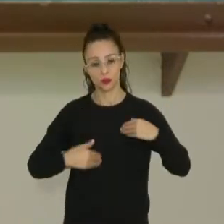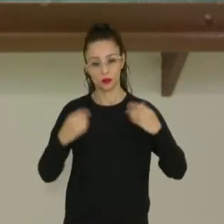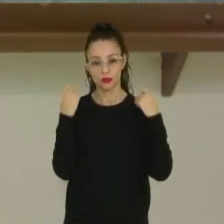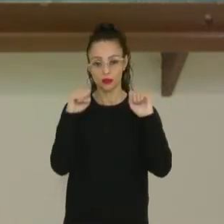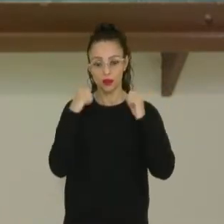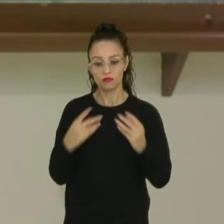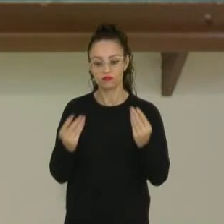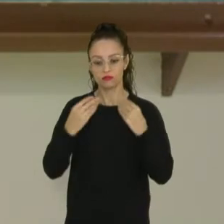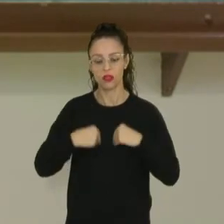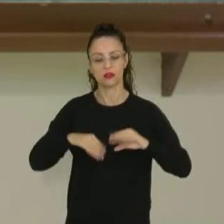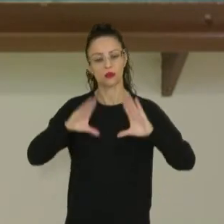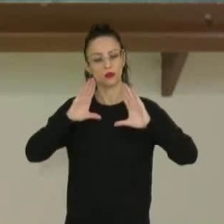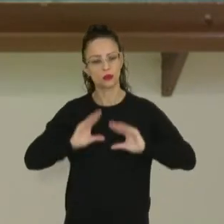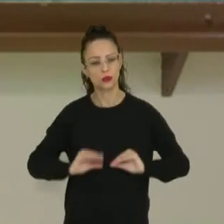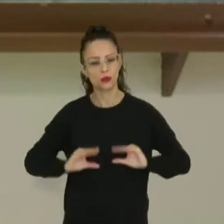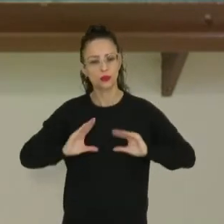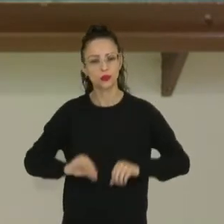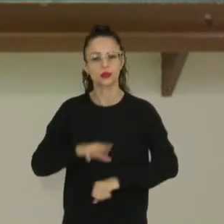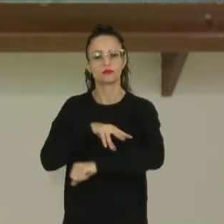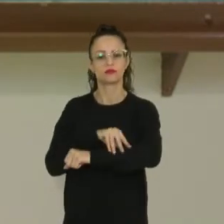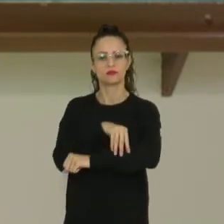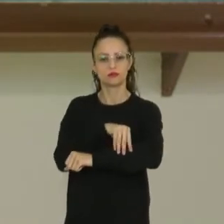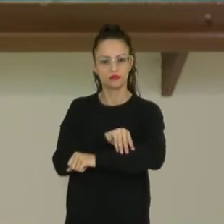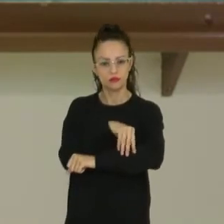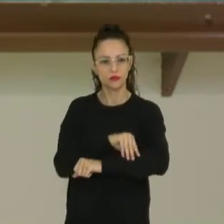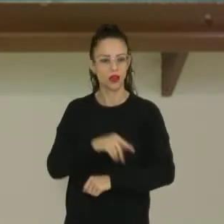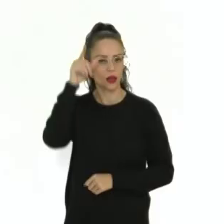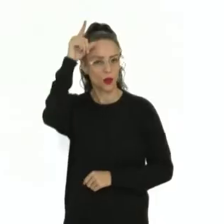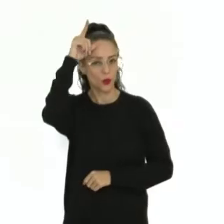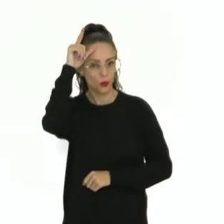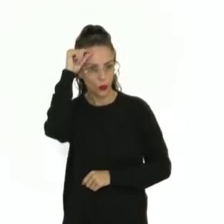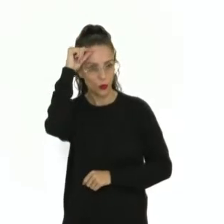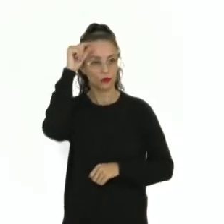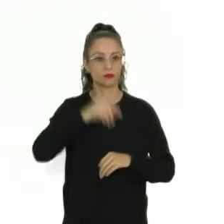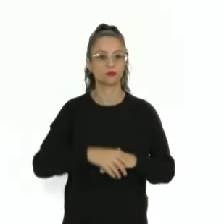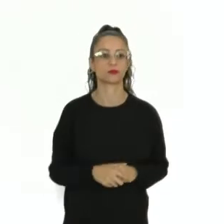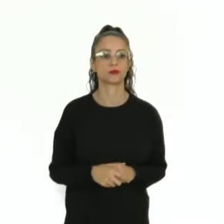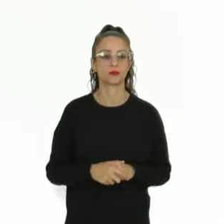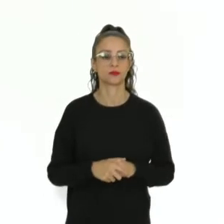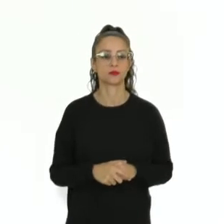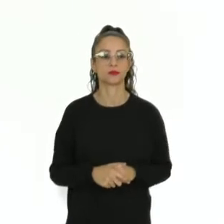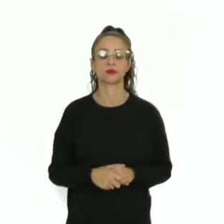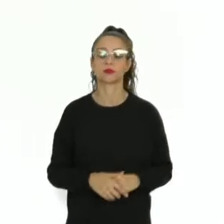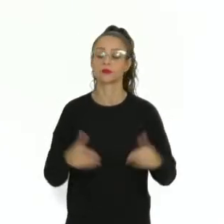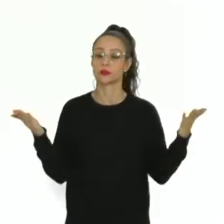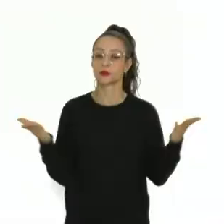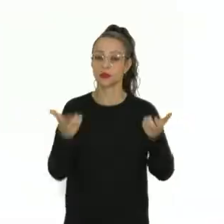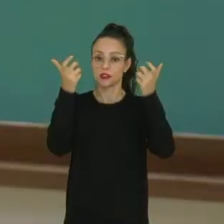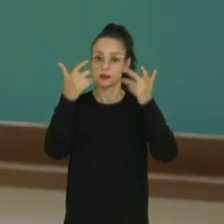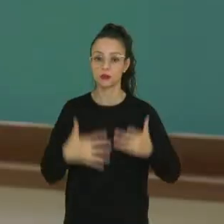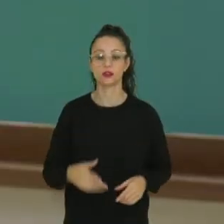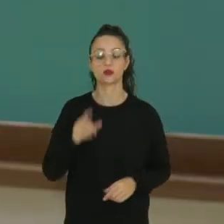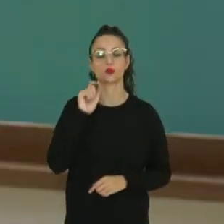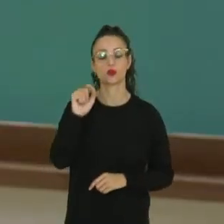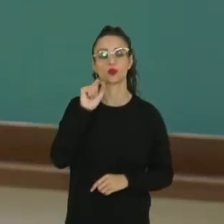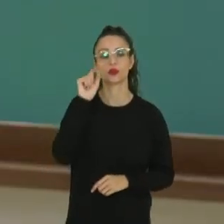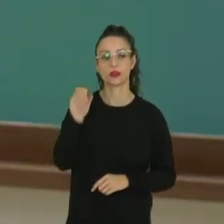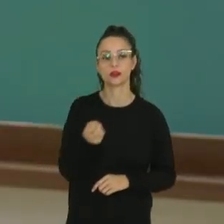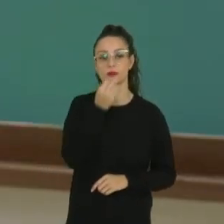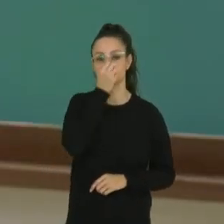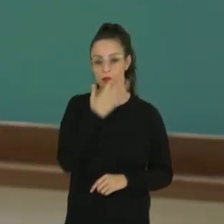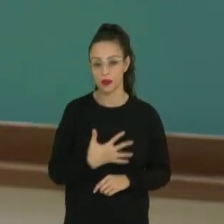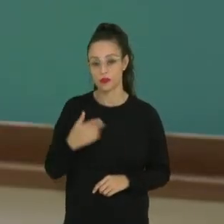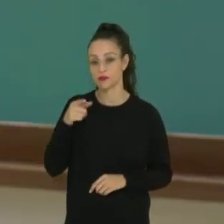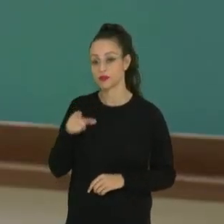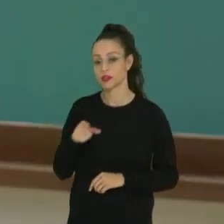ali um alívio para a musculatura. Vamos falar um pouquinho dos benefícios